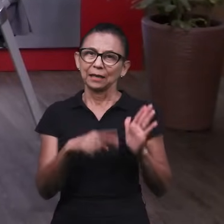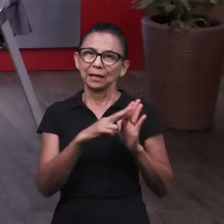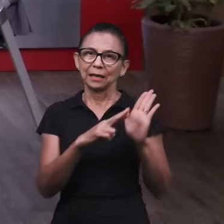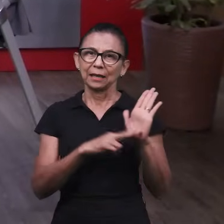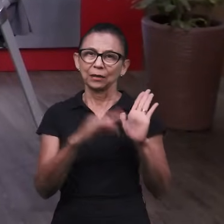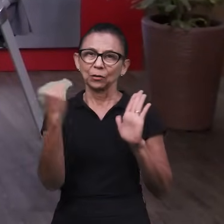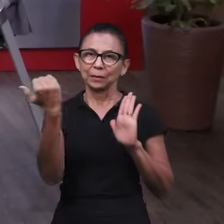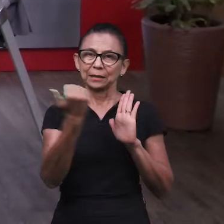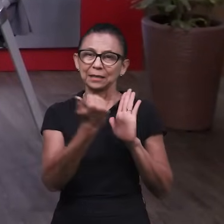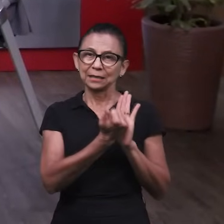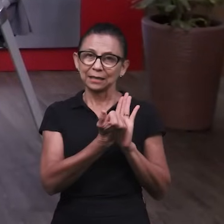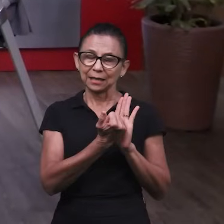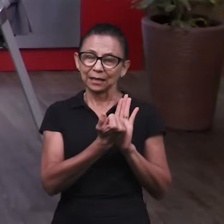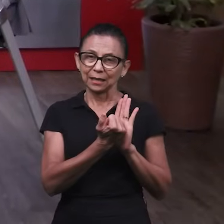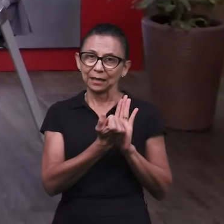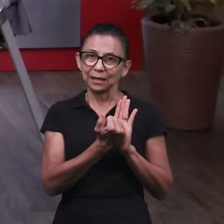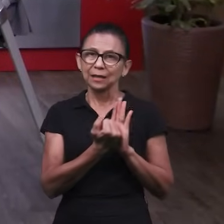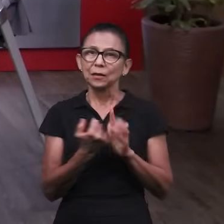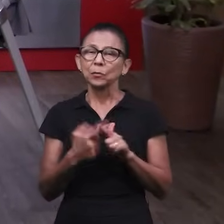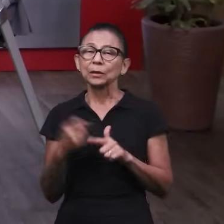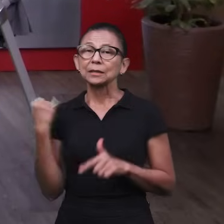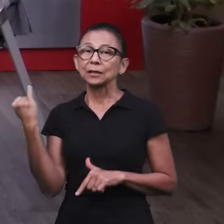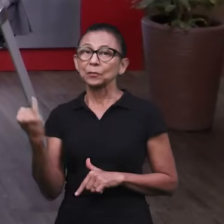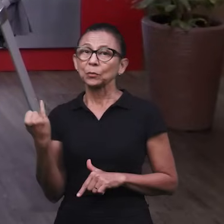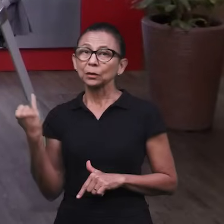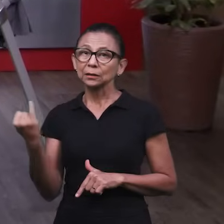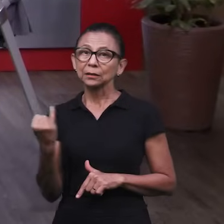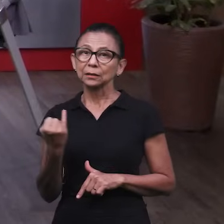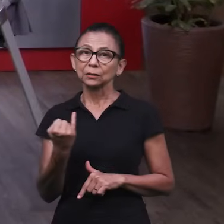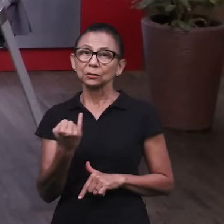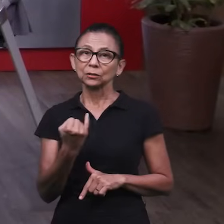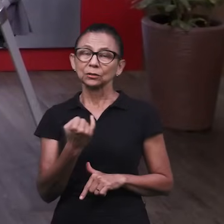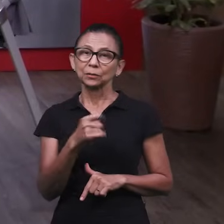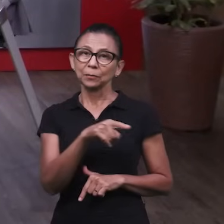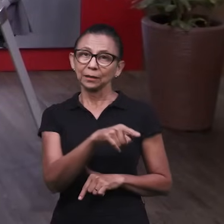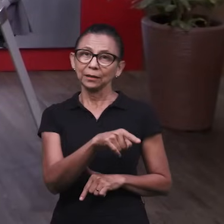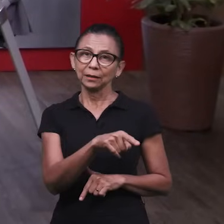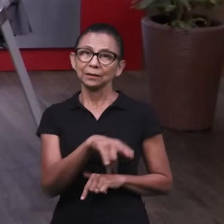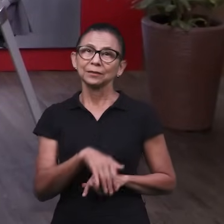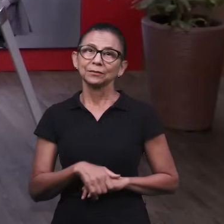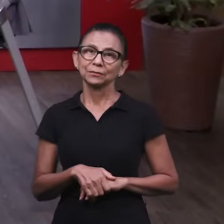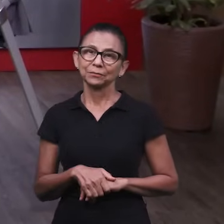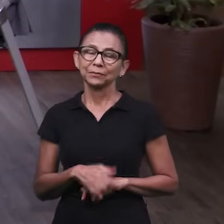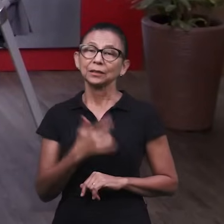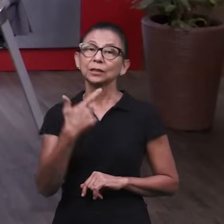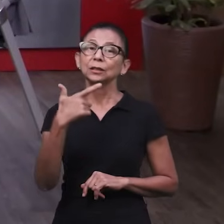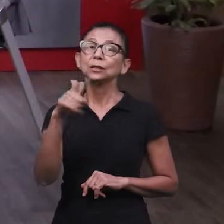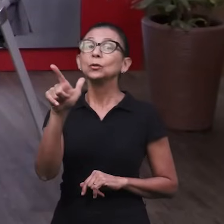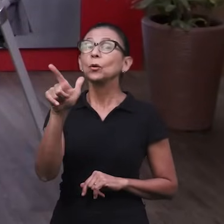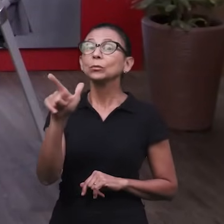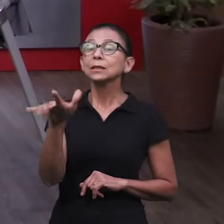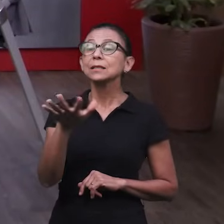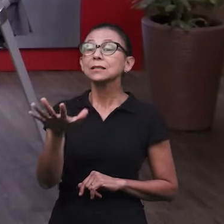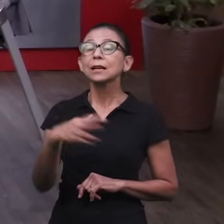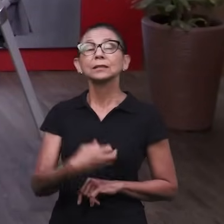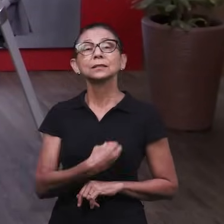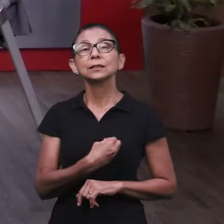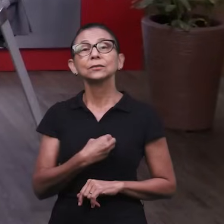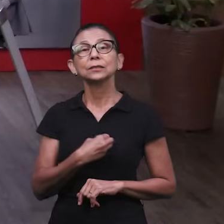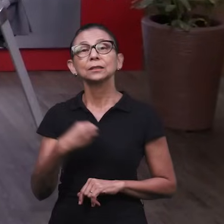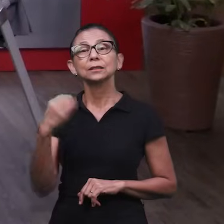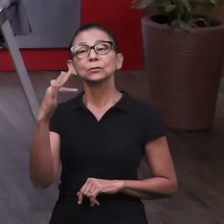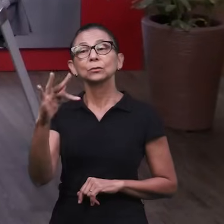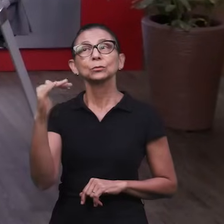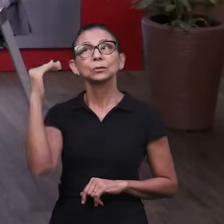ele, para que ele se oriente em outros ambientes, em outras épocas da vida. Sem agredir, sem ofender, mas